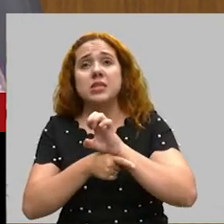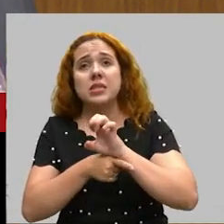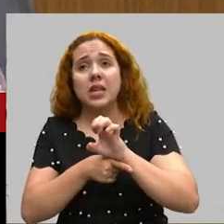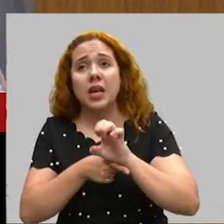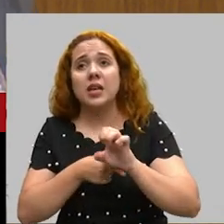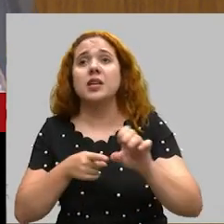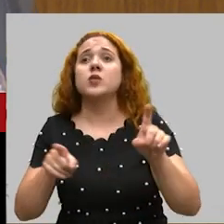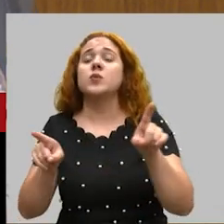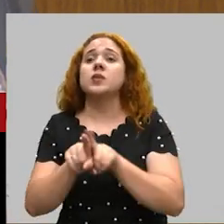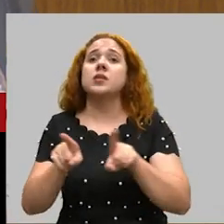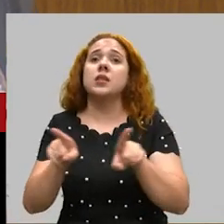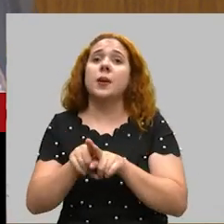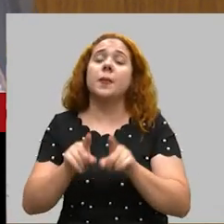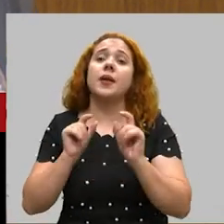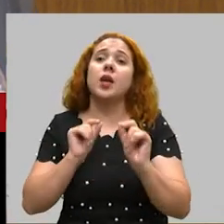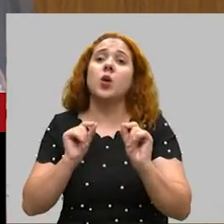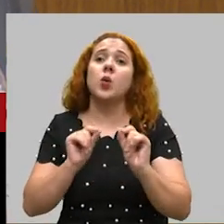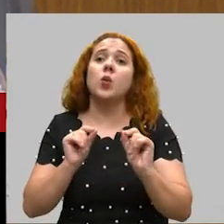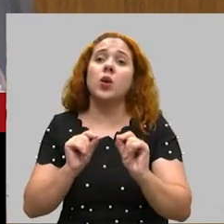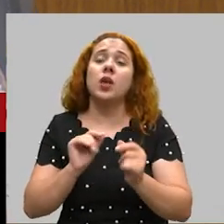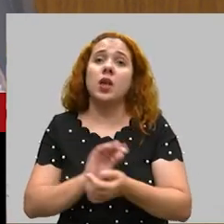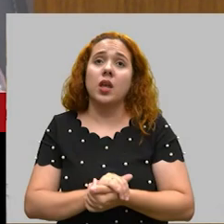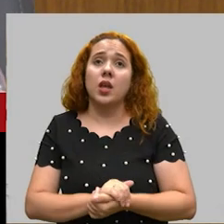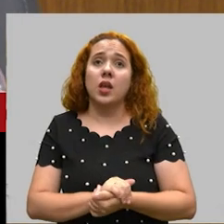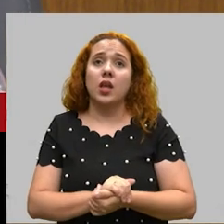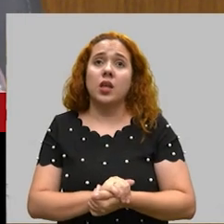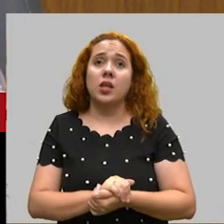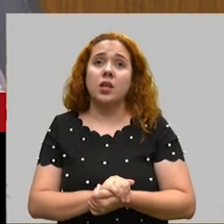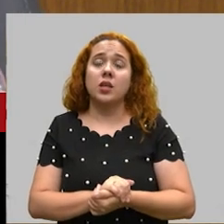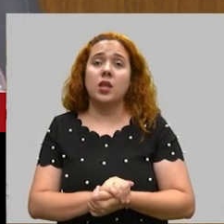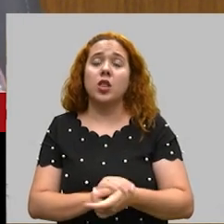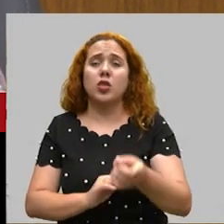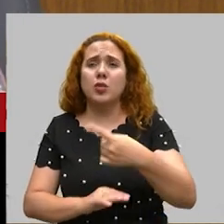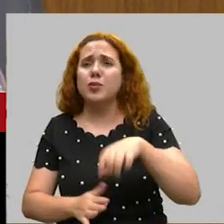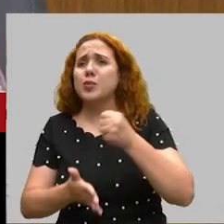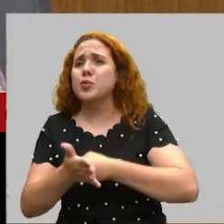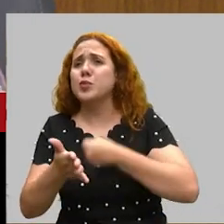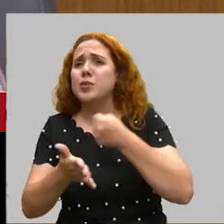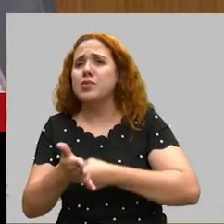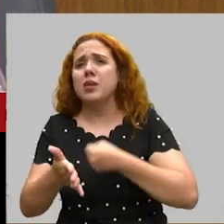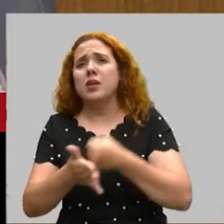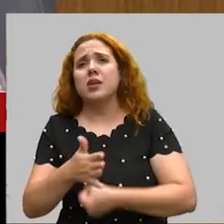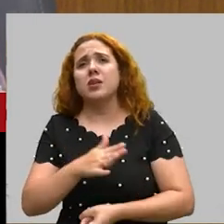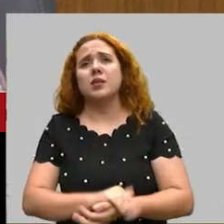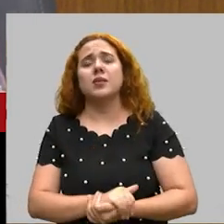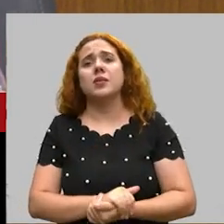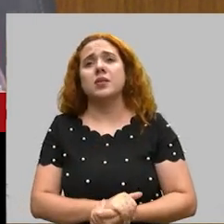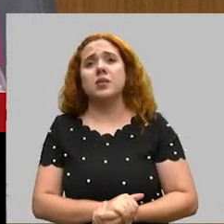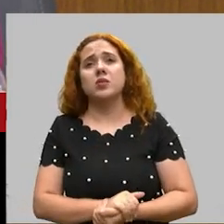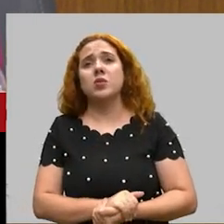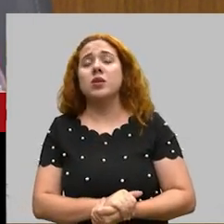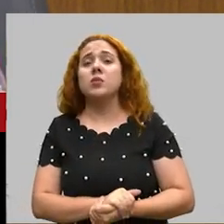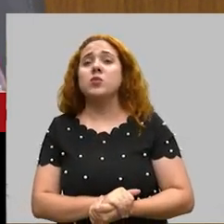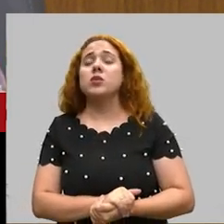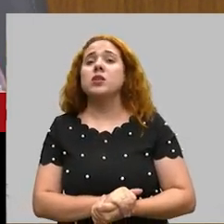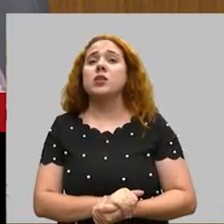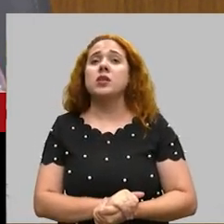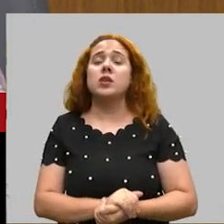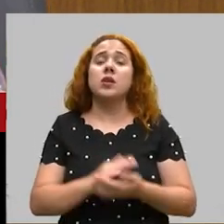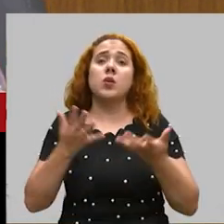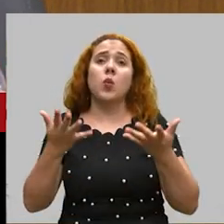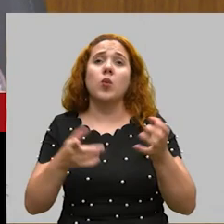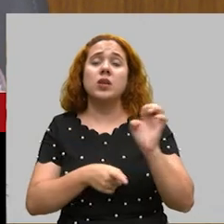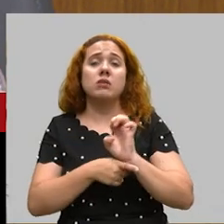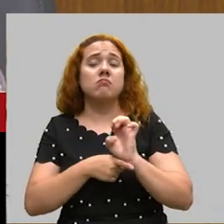estratégia de municipalização Beatriz nós que lutamos tanto contra a municipalização lá em São Francisco agora o estado